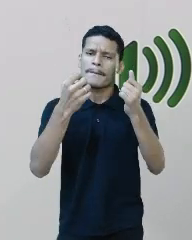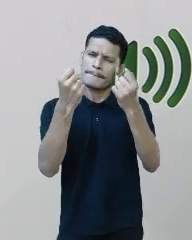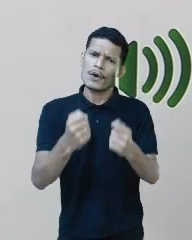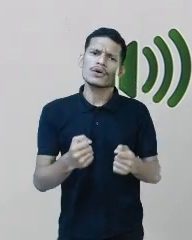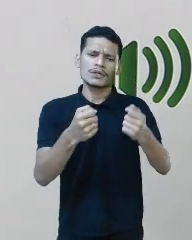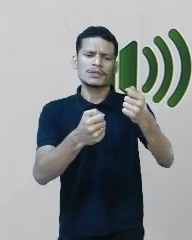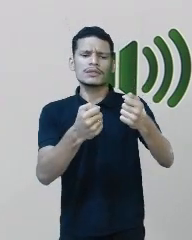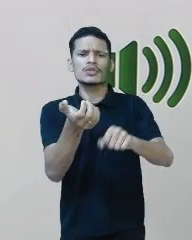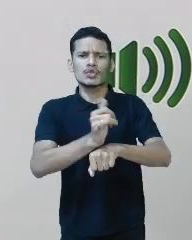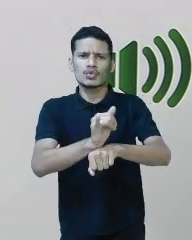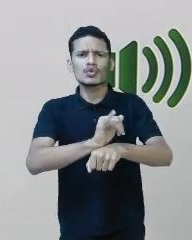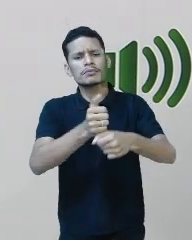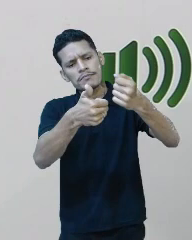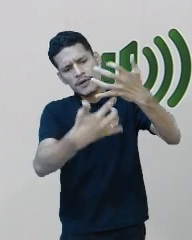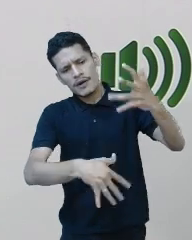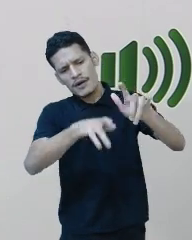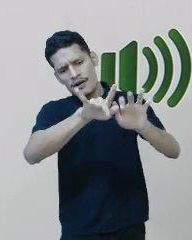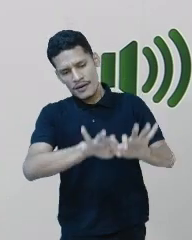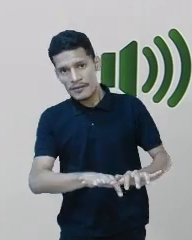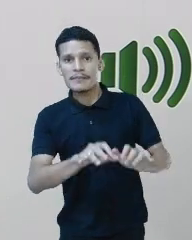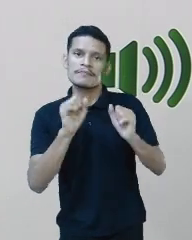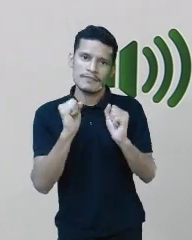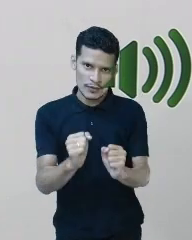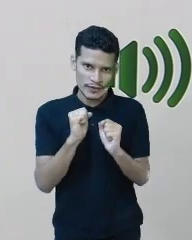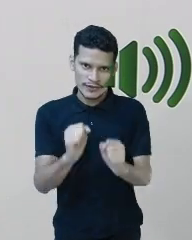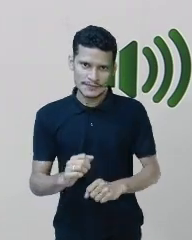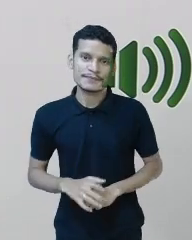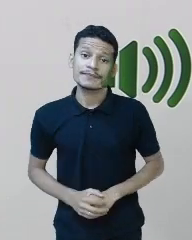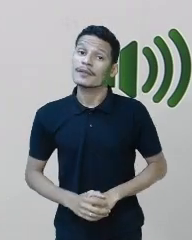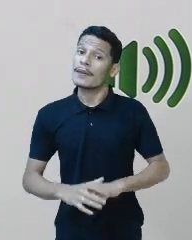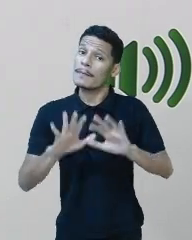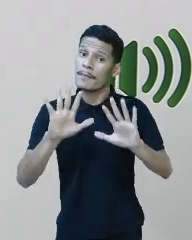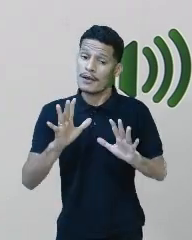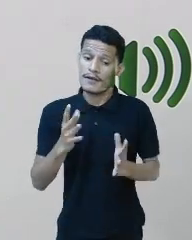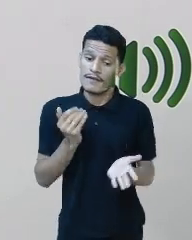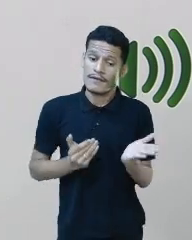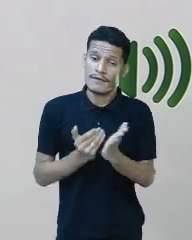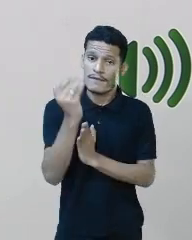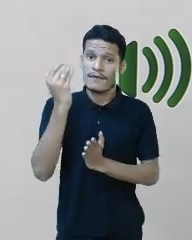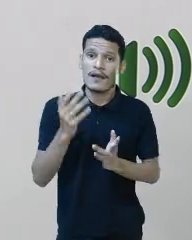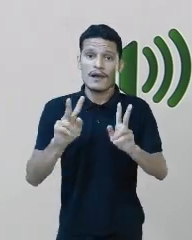tá? Se você teve uma festa assim tão legal. Mas vamos começar o assunto.